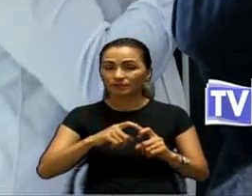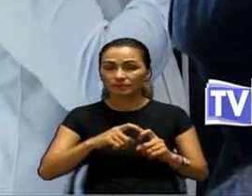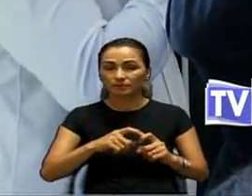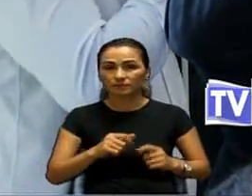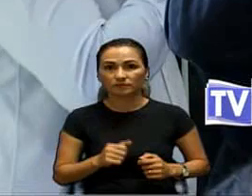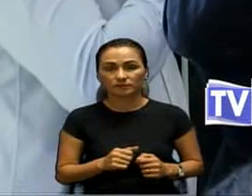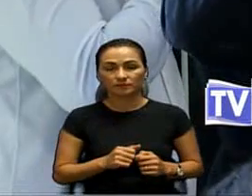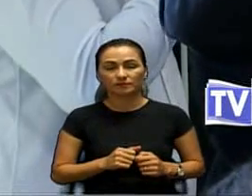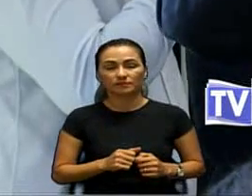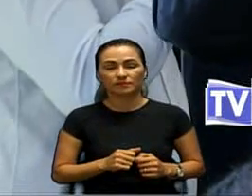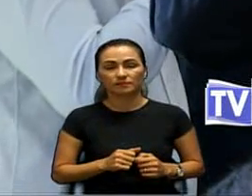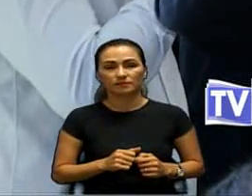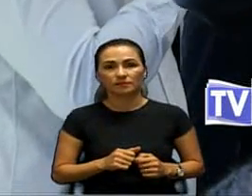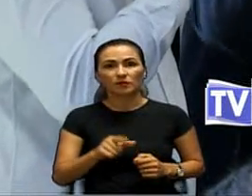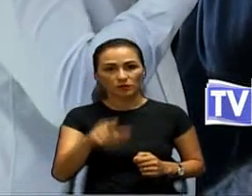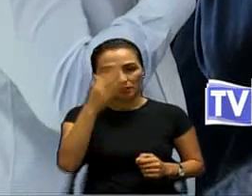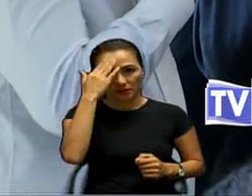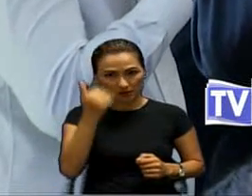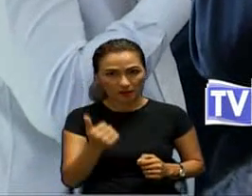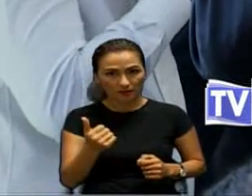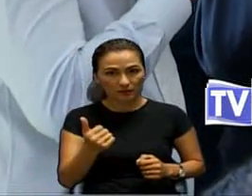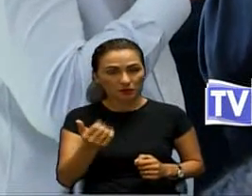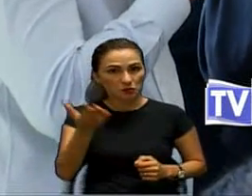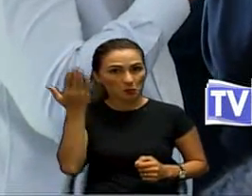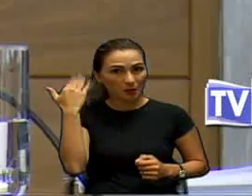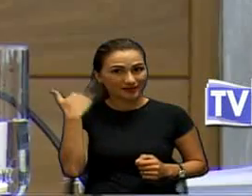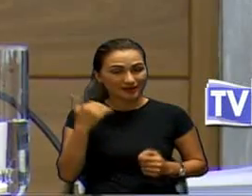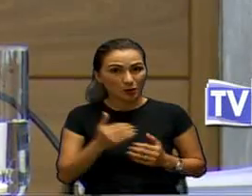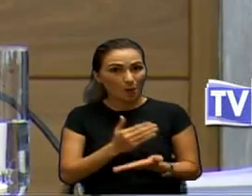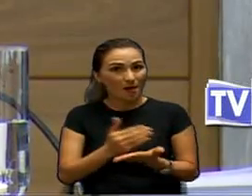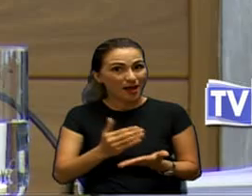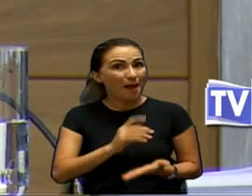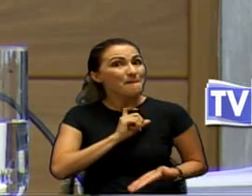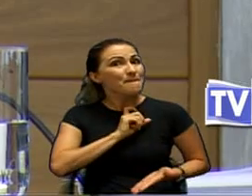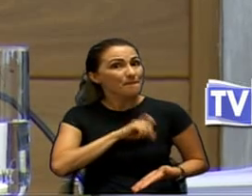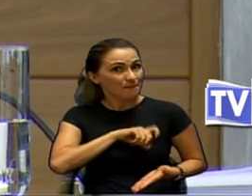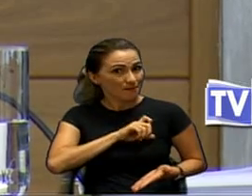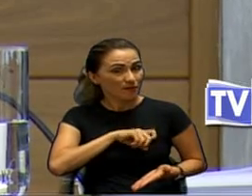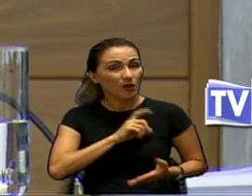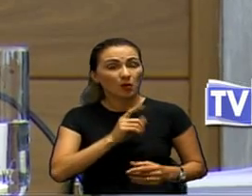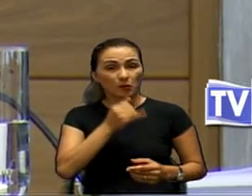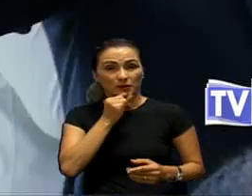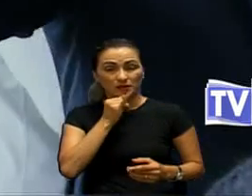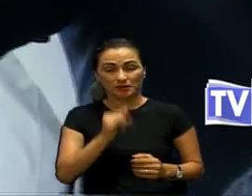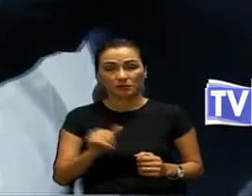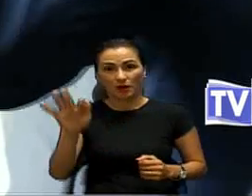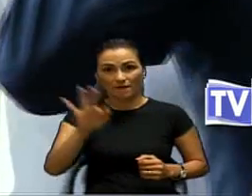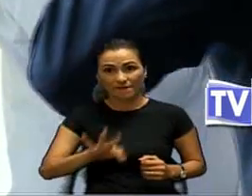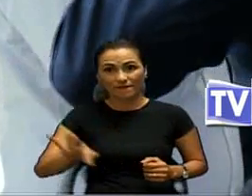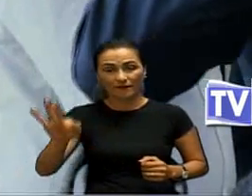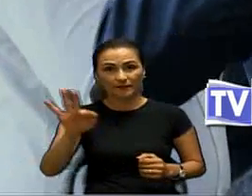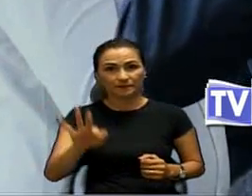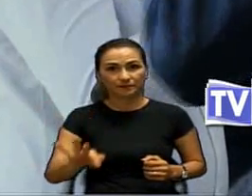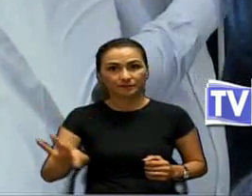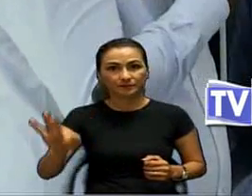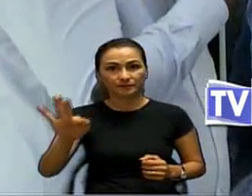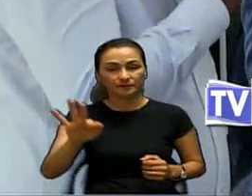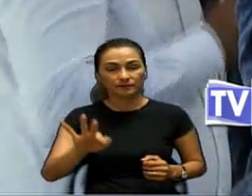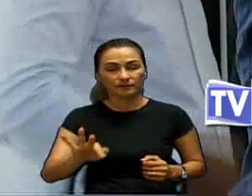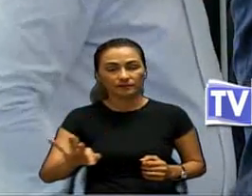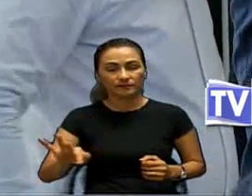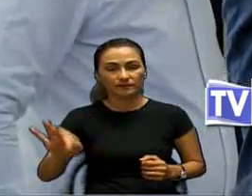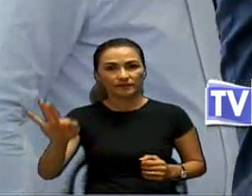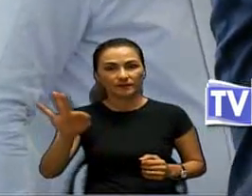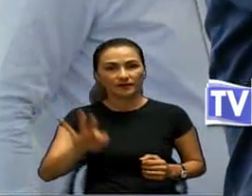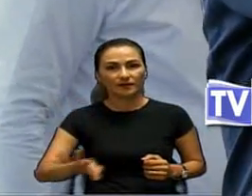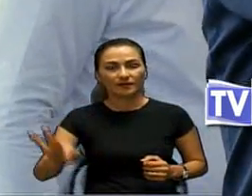primeiro começou a maldade de se abrir estágio. Então, uma universidade que tinha residência médica... Estágio é gratuito. Médica, você